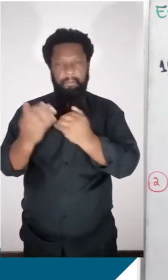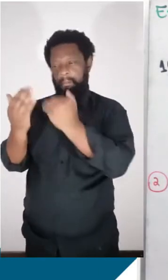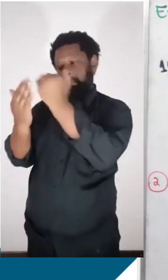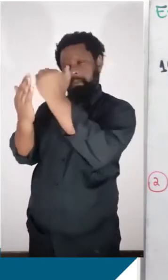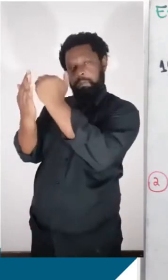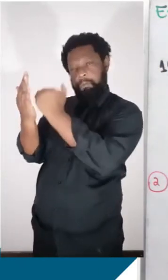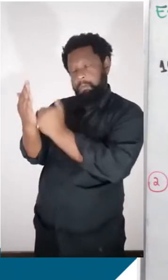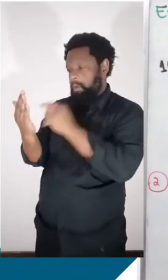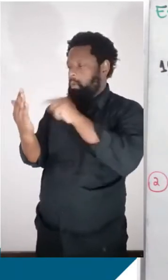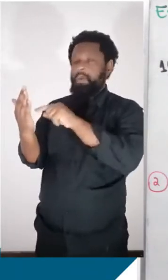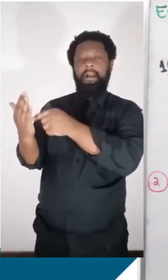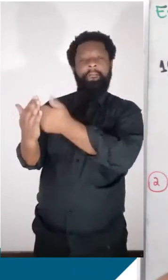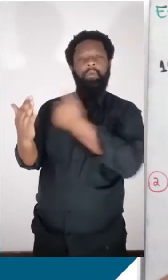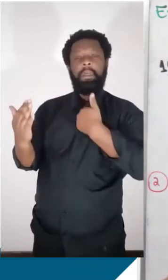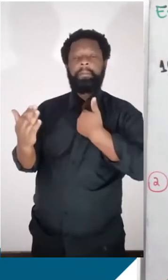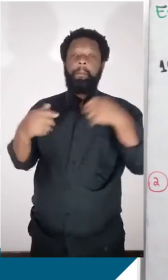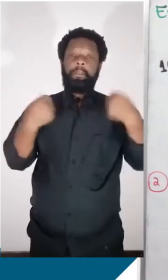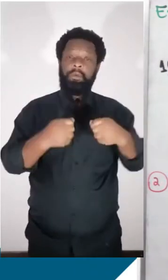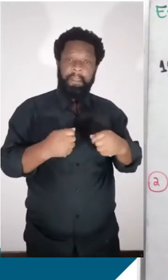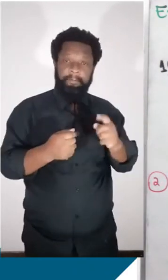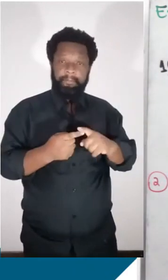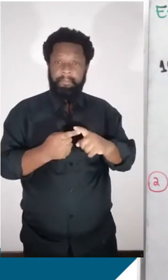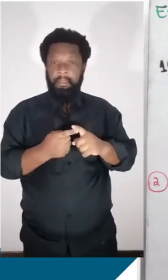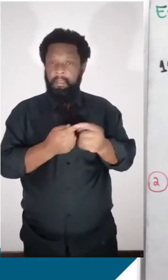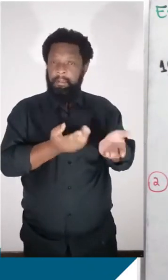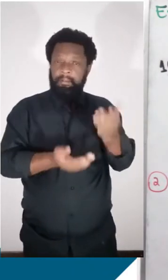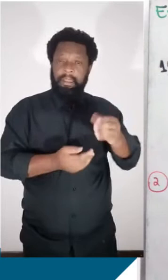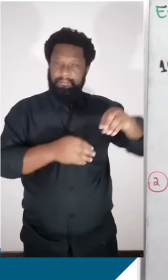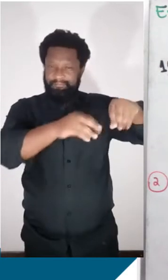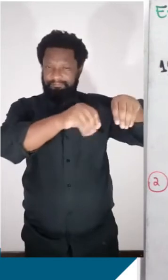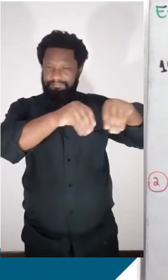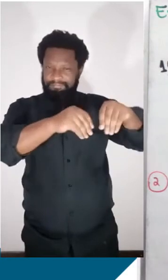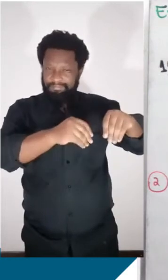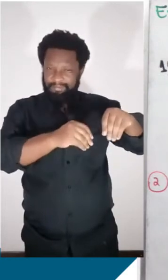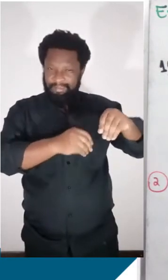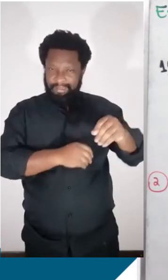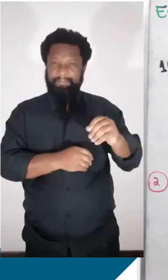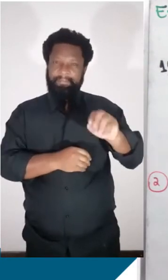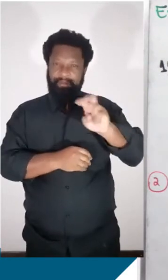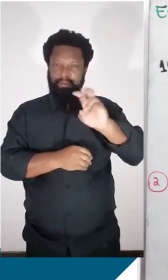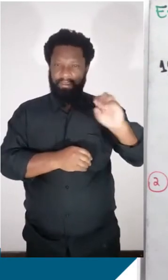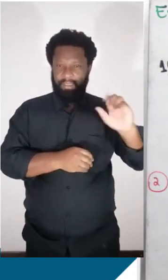minha receita de bolo era o seguinte. Eu preciso de meio quilograma de farinha